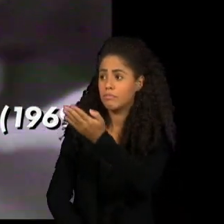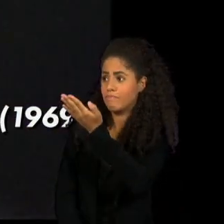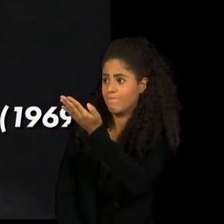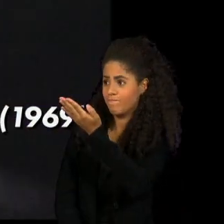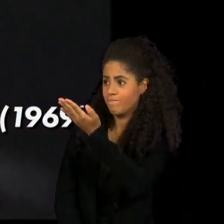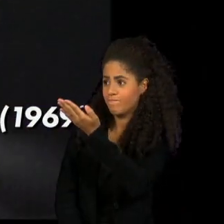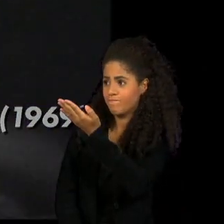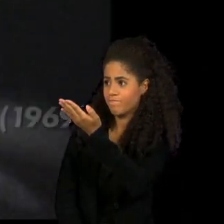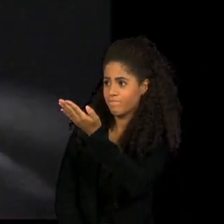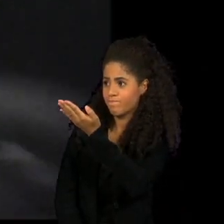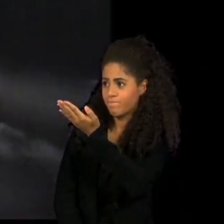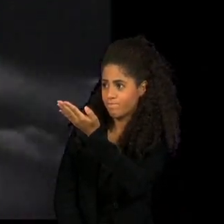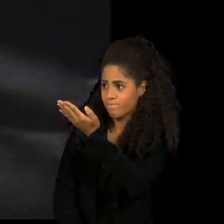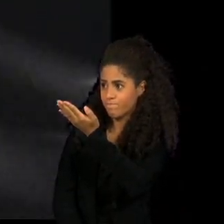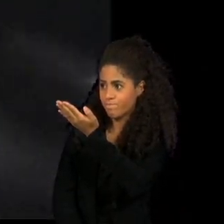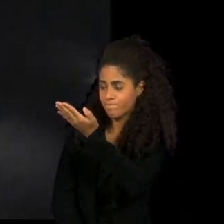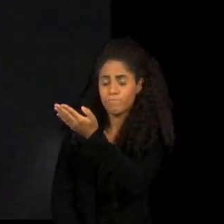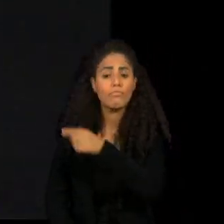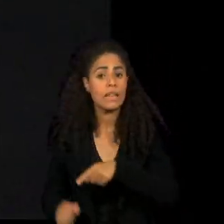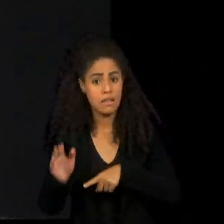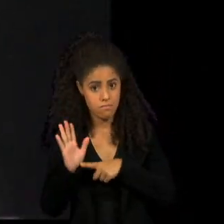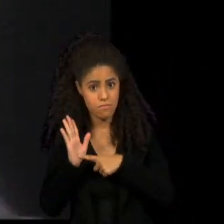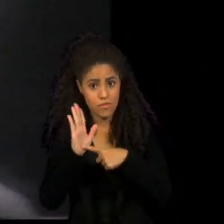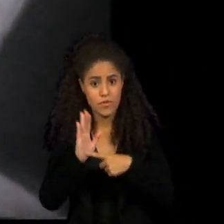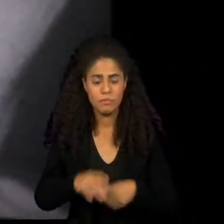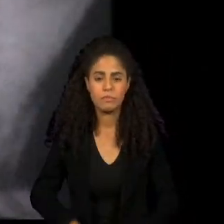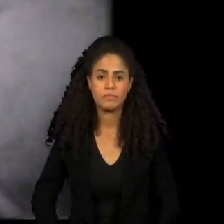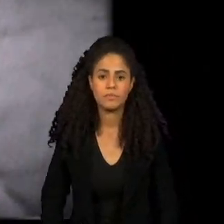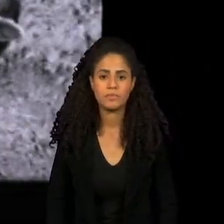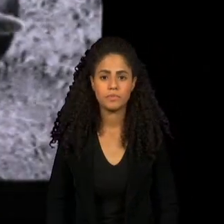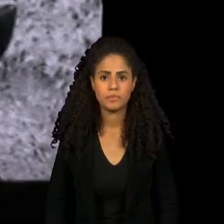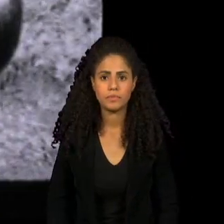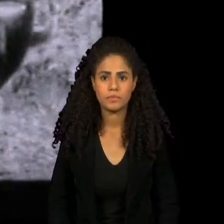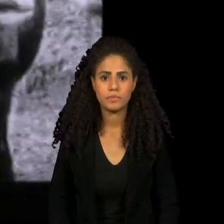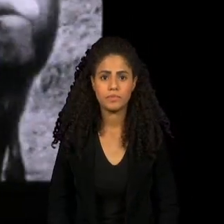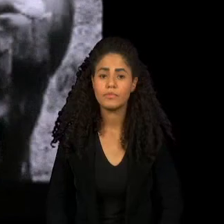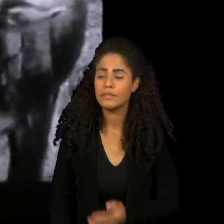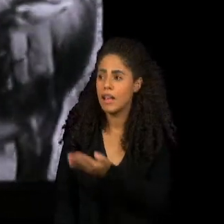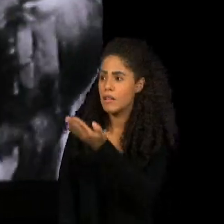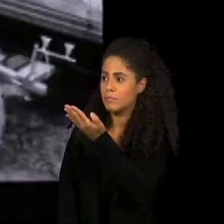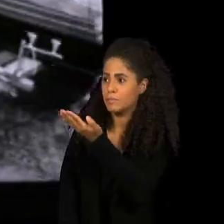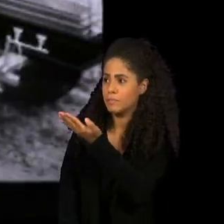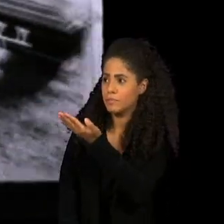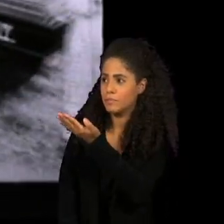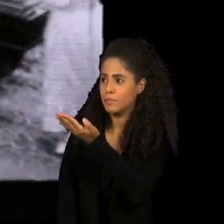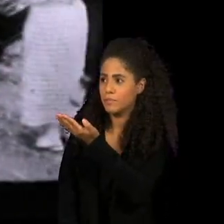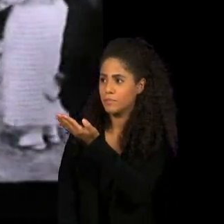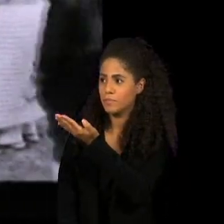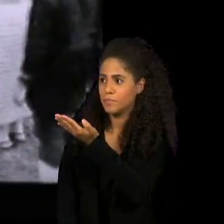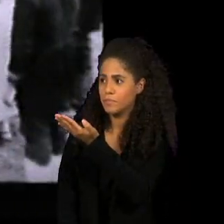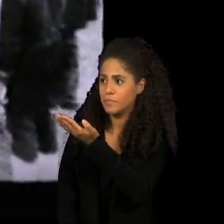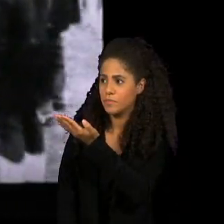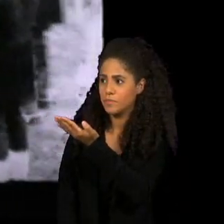Família e Foi ao Cinema, de Júlio Bressani, A Herança, de Oswaldo Candeias,